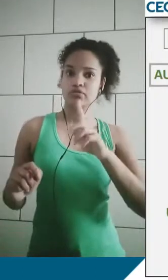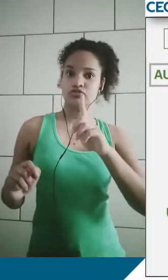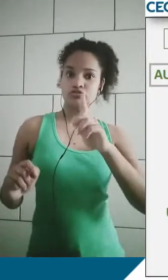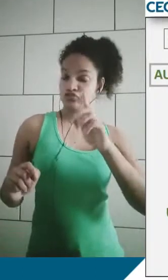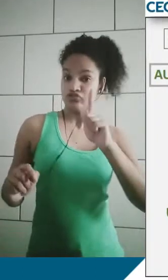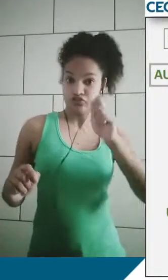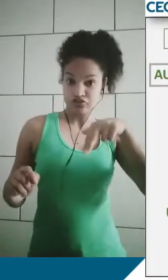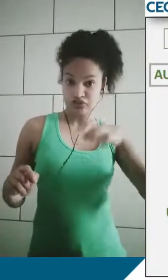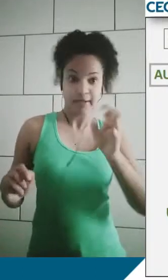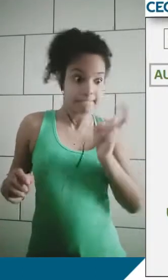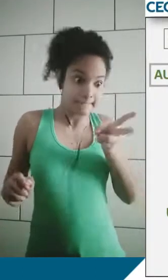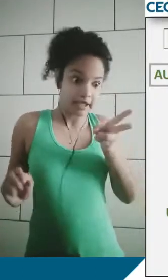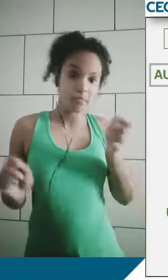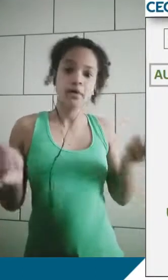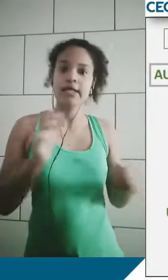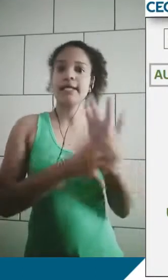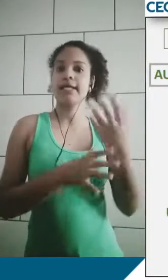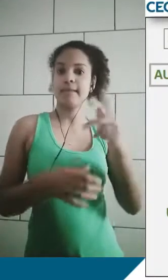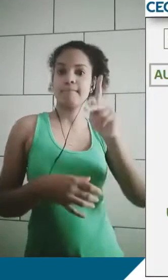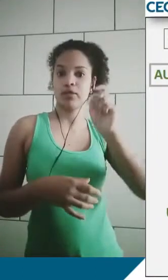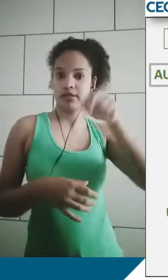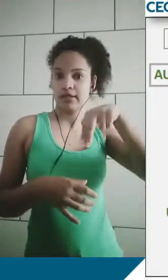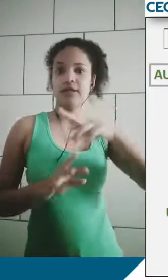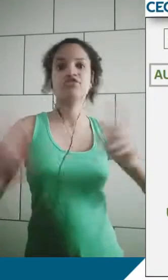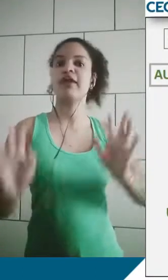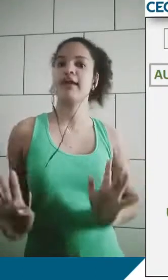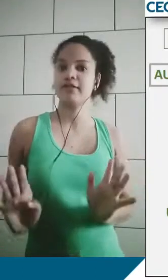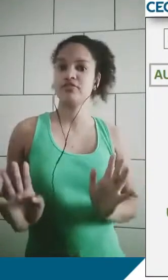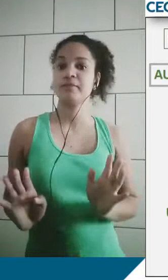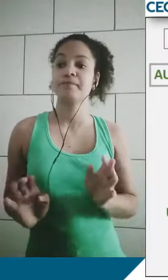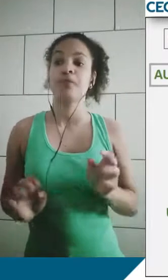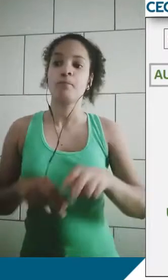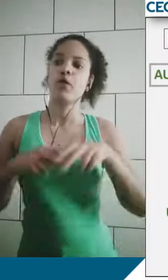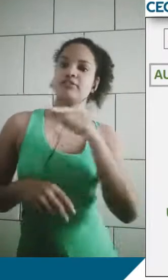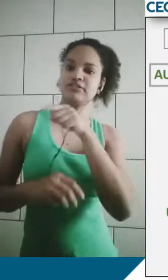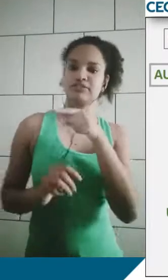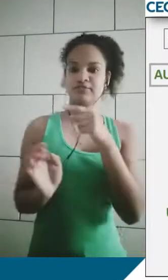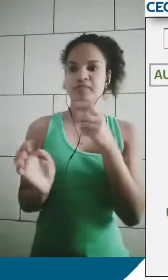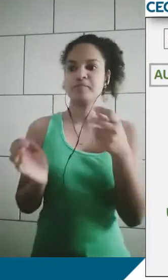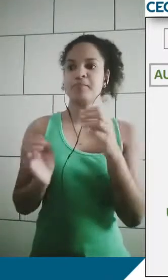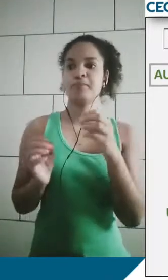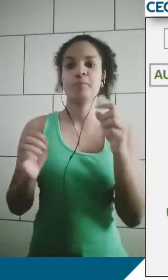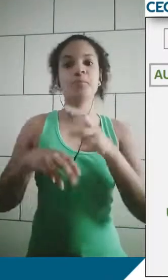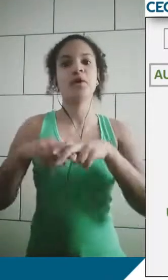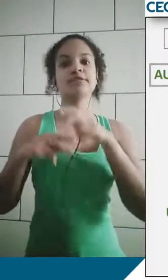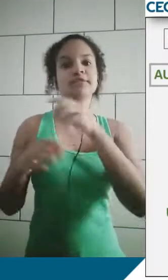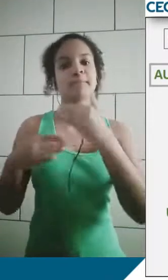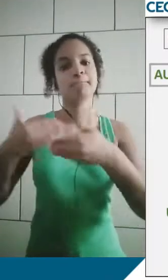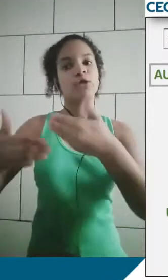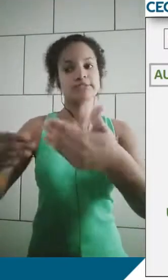mais de uma proteína. Porque a informação genética contida no RNA mensageiro 1 é diferente da informação genética